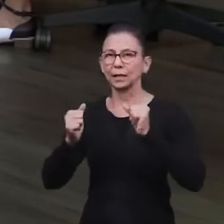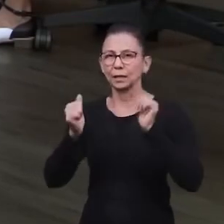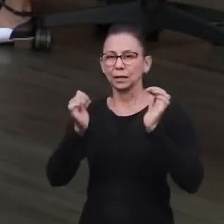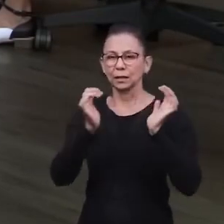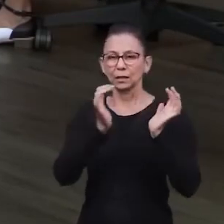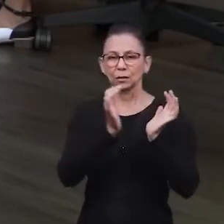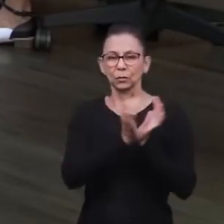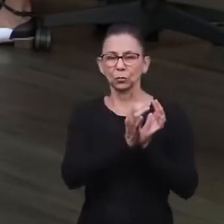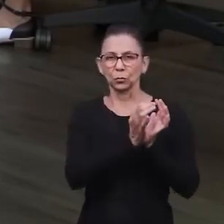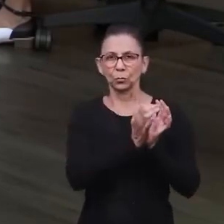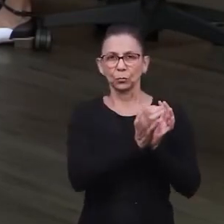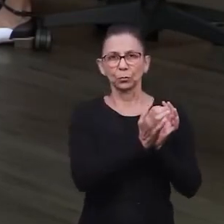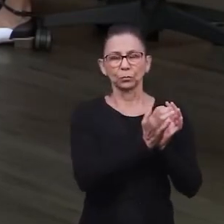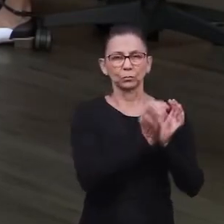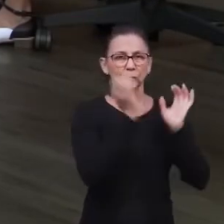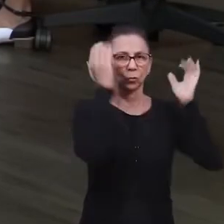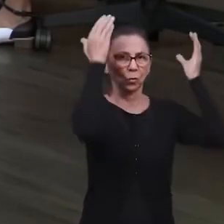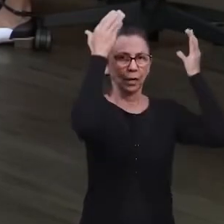Sul. Jeroboão